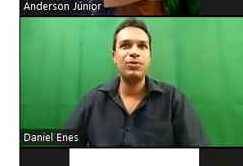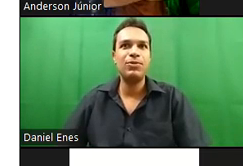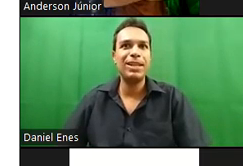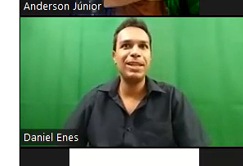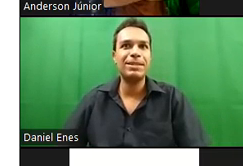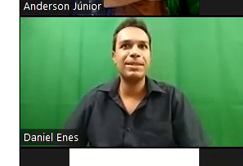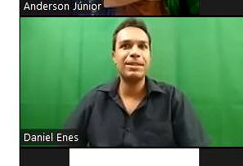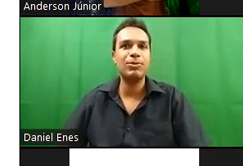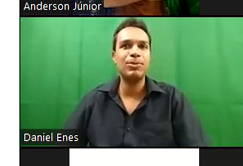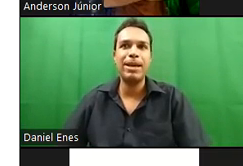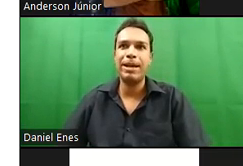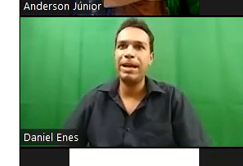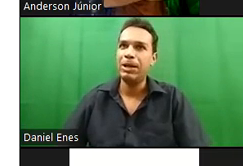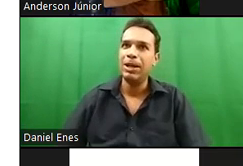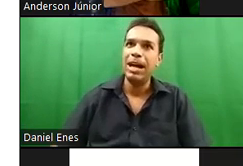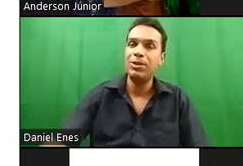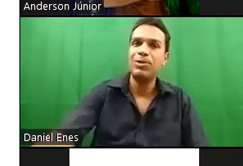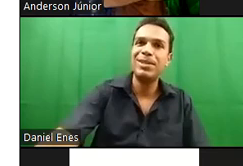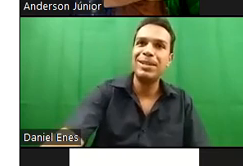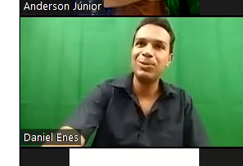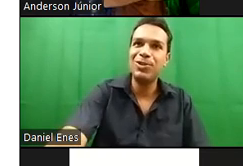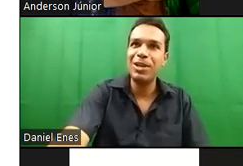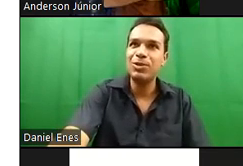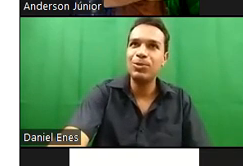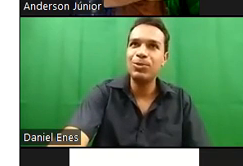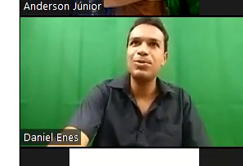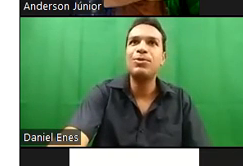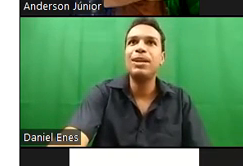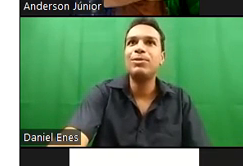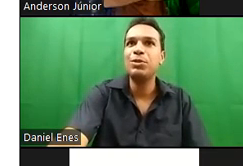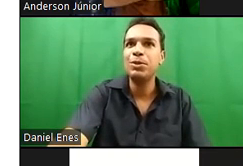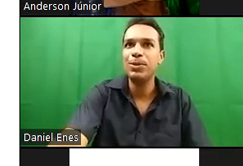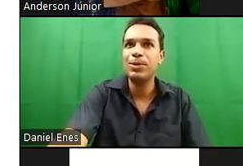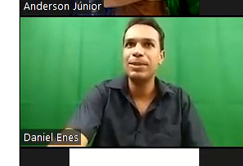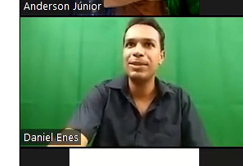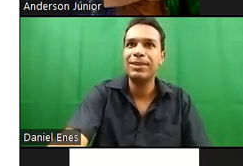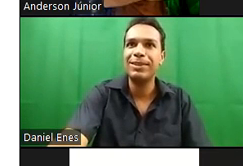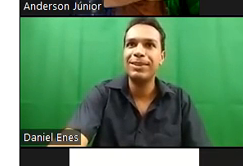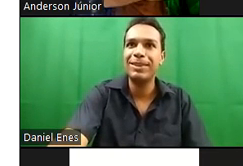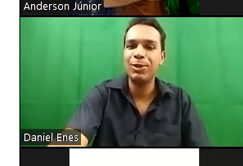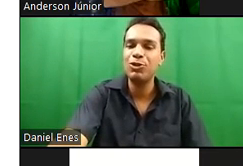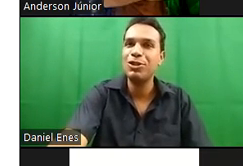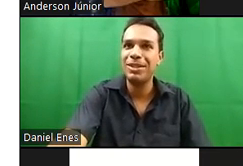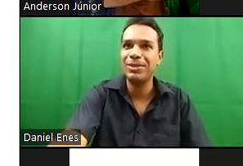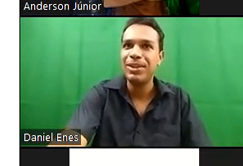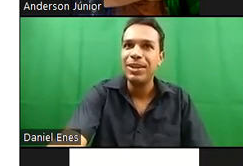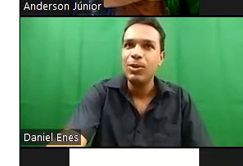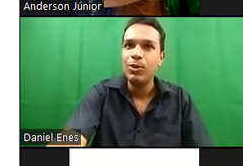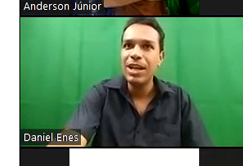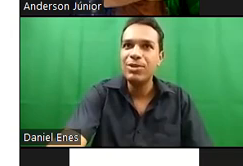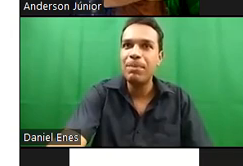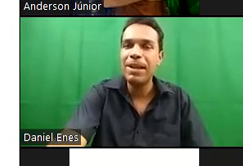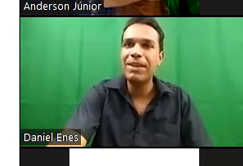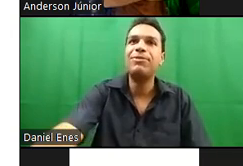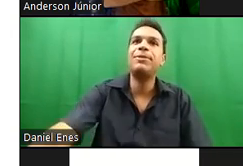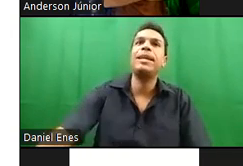a diferença. A única coisa aqui no chat que eu não consigo ver é quando as pessoas estão digitando. O